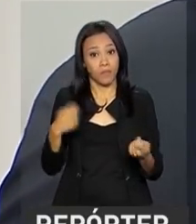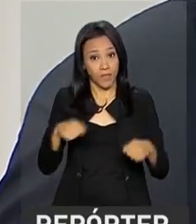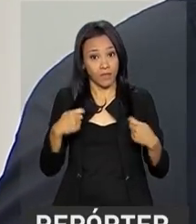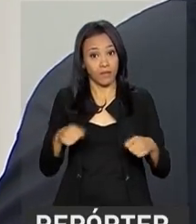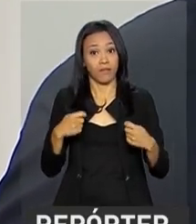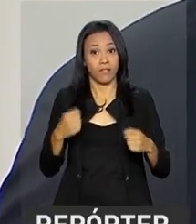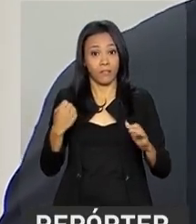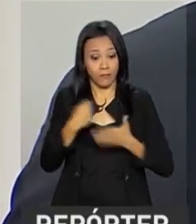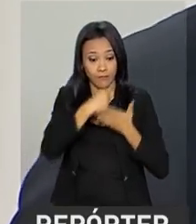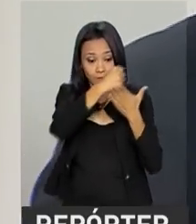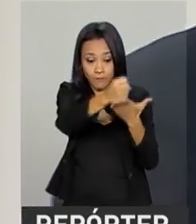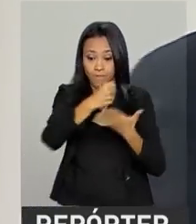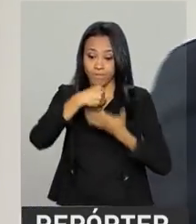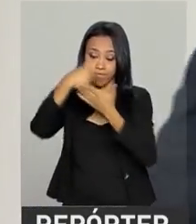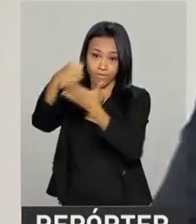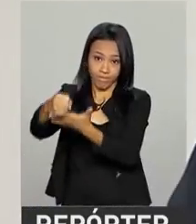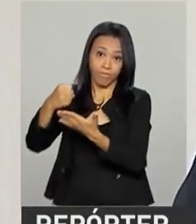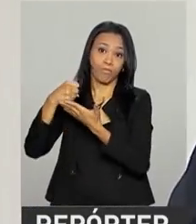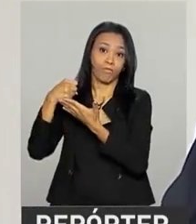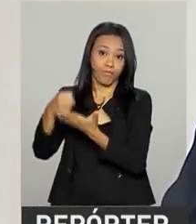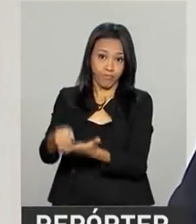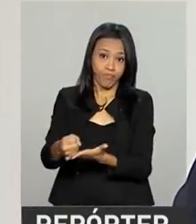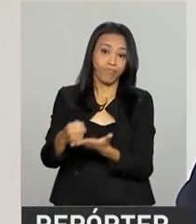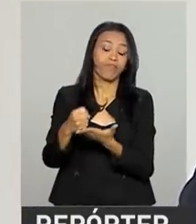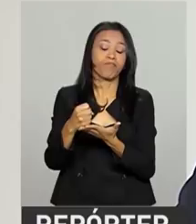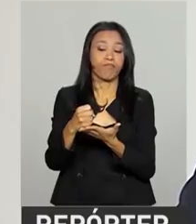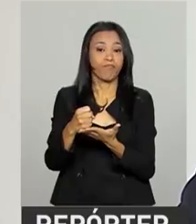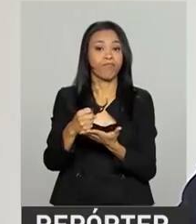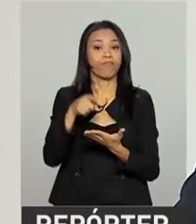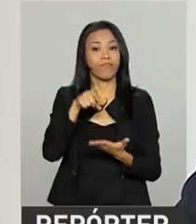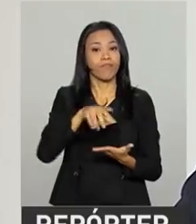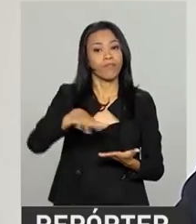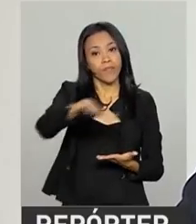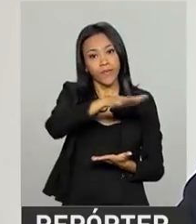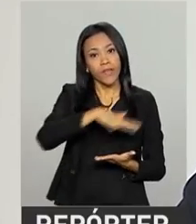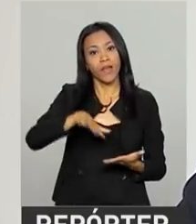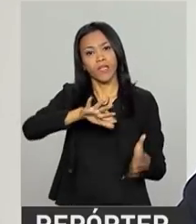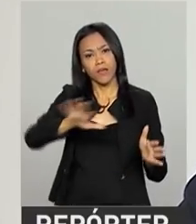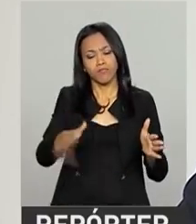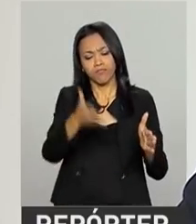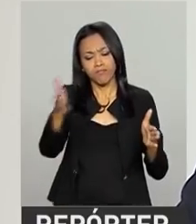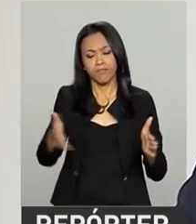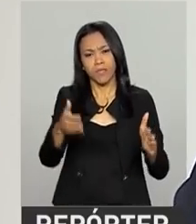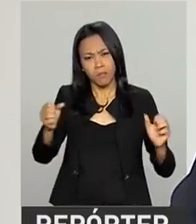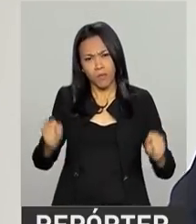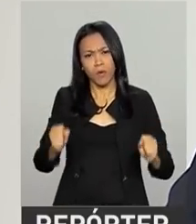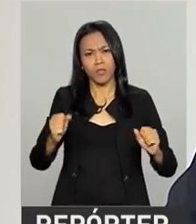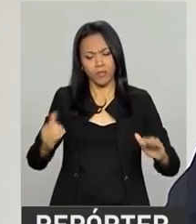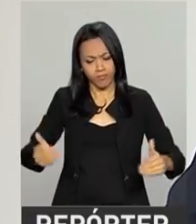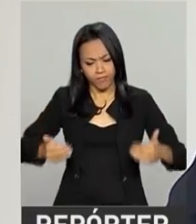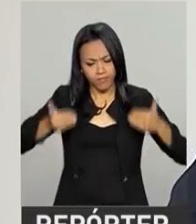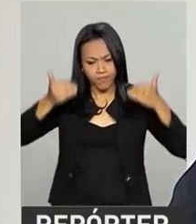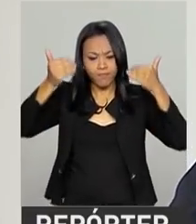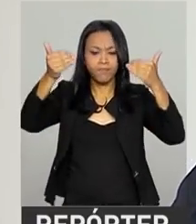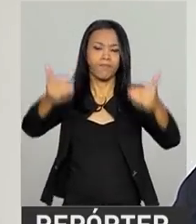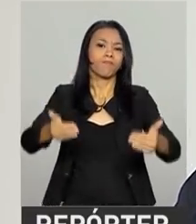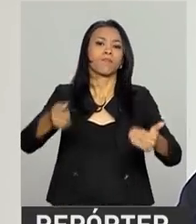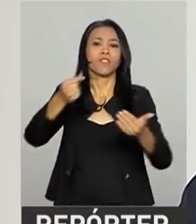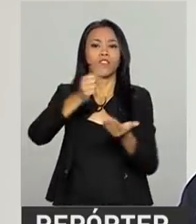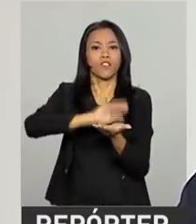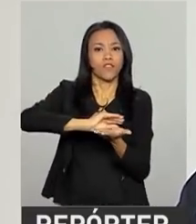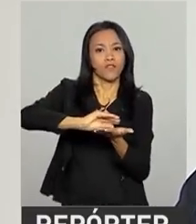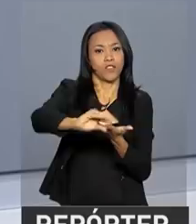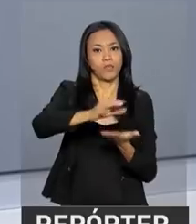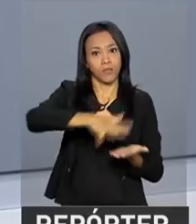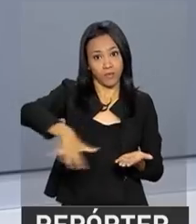toda essa história que precisa um apoio é da produção pra que eles possam fazer frente à quantidade e à demanda de investimento que é